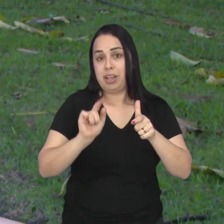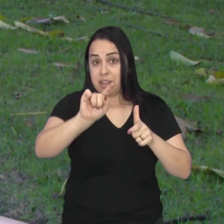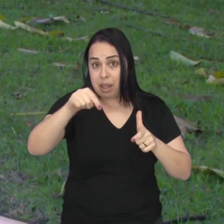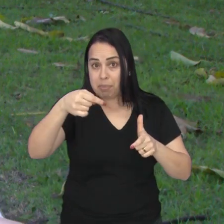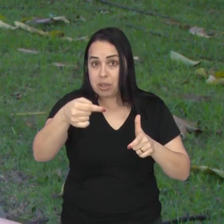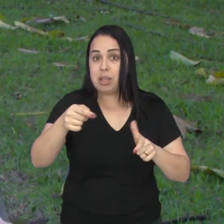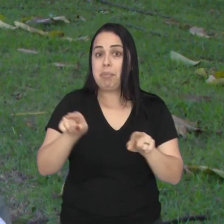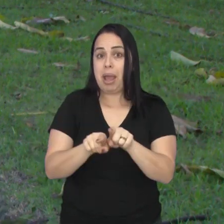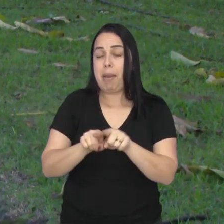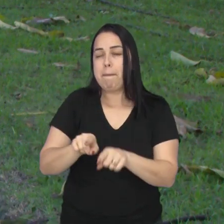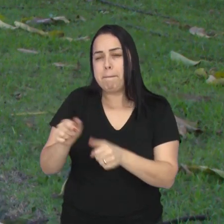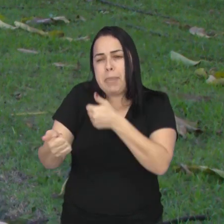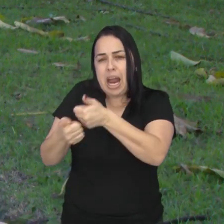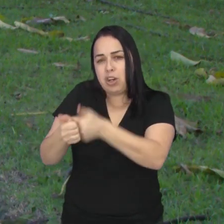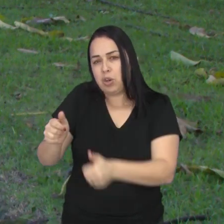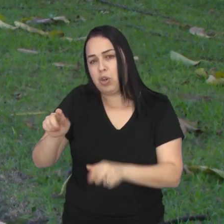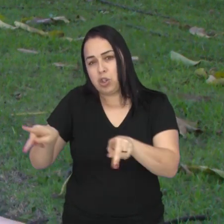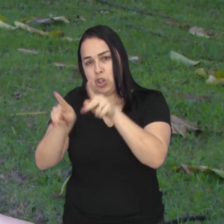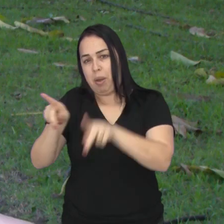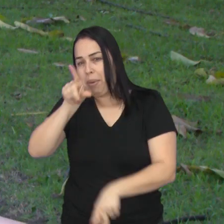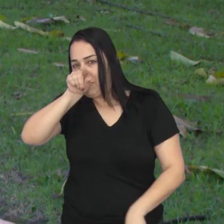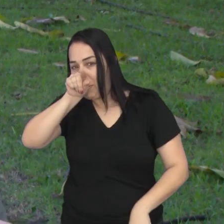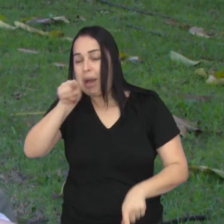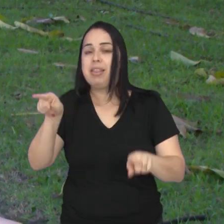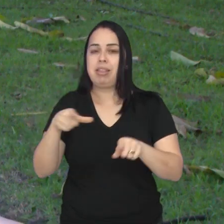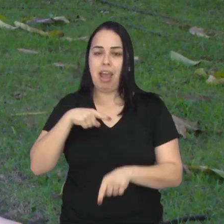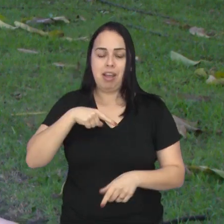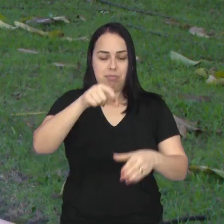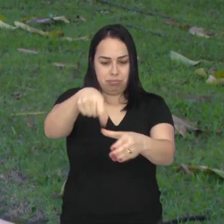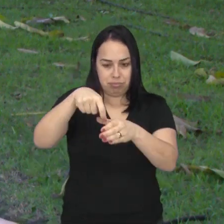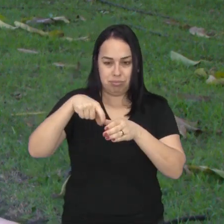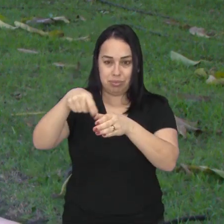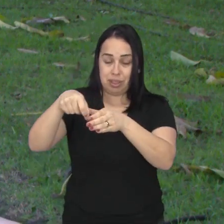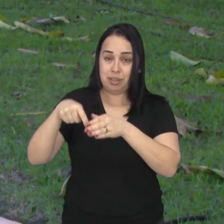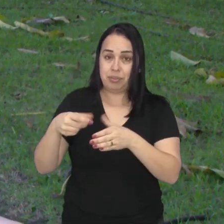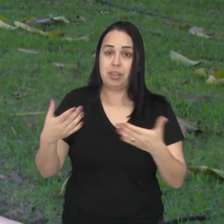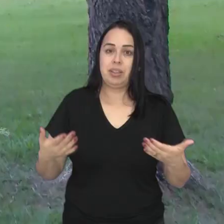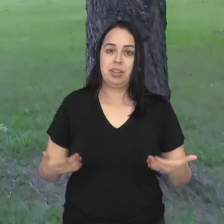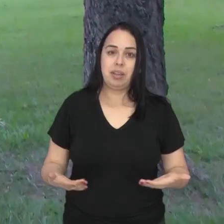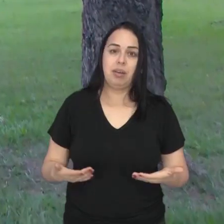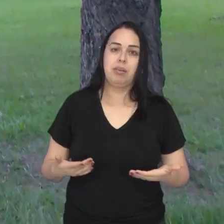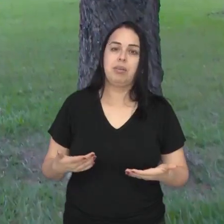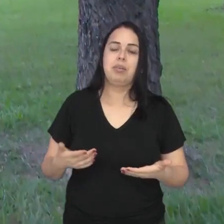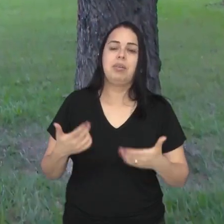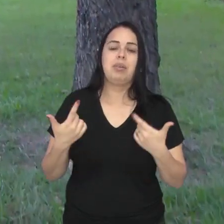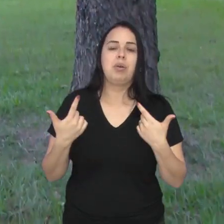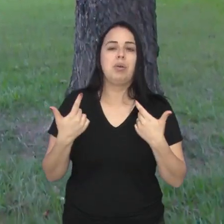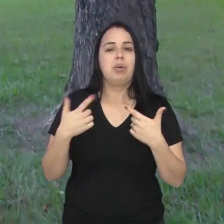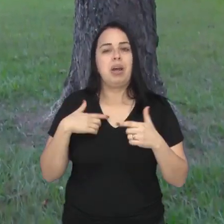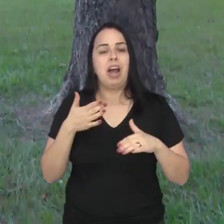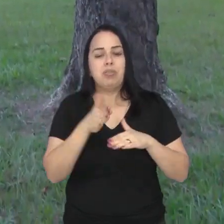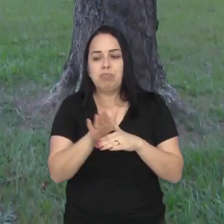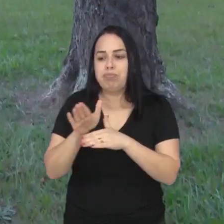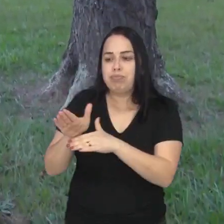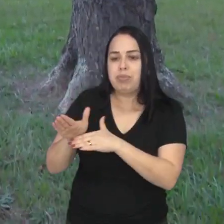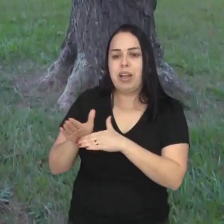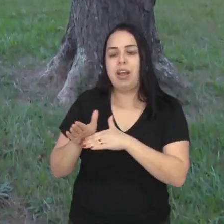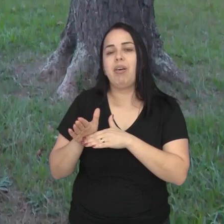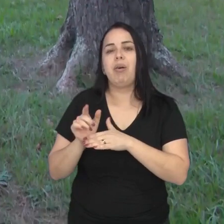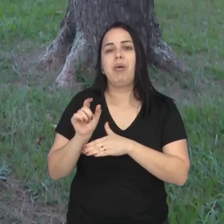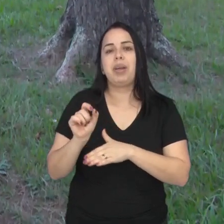Reunidas e o próximo bairro a receber é o Oriente, como receberão também os demais bairros de nossa cidade. Uma forma de tornar esse trabalho